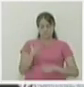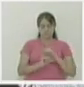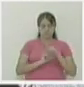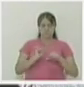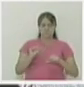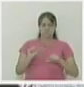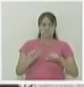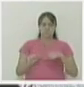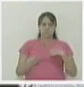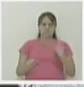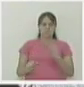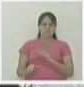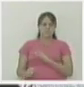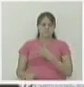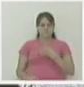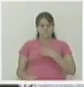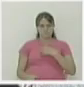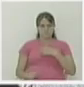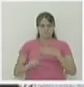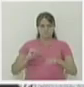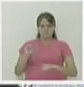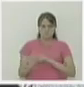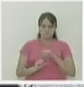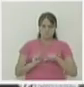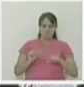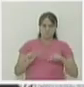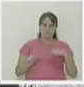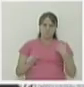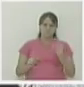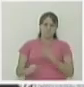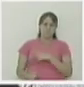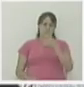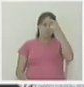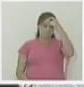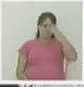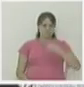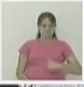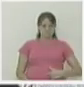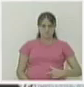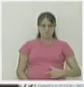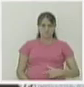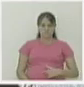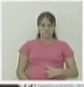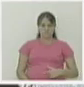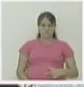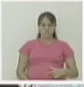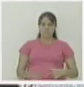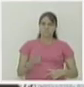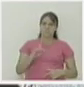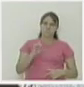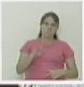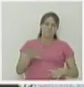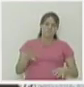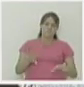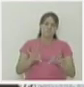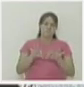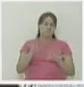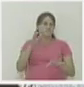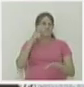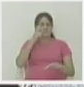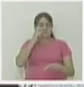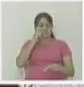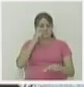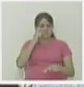nossa natureza se muda. Não somos simplesmente pessoas humanas. Não somos